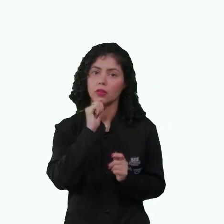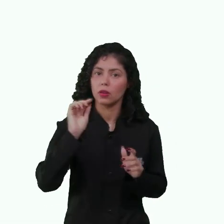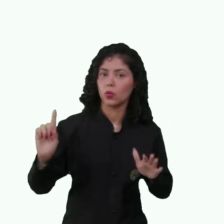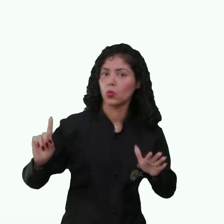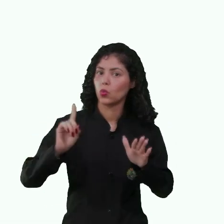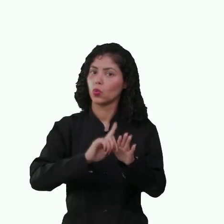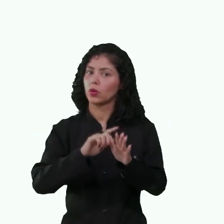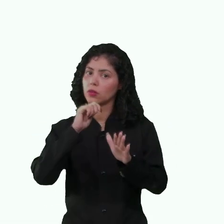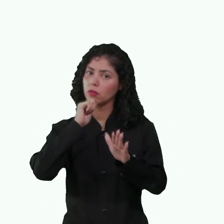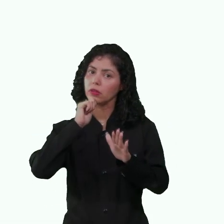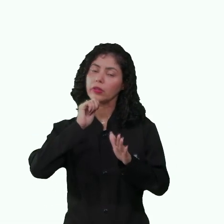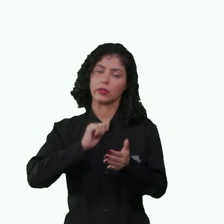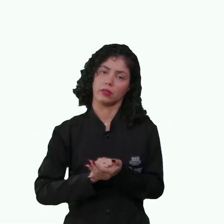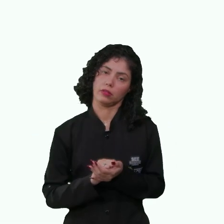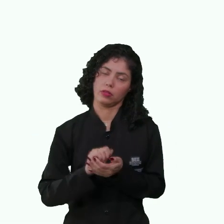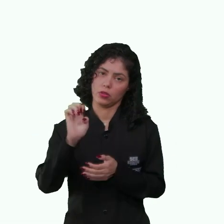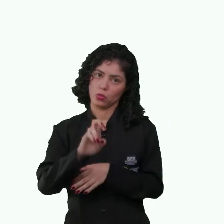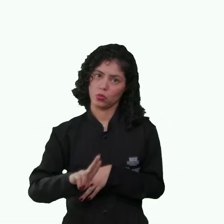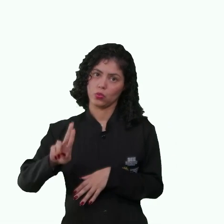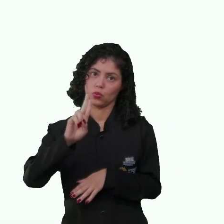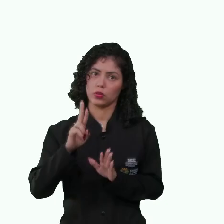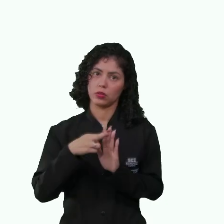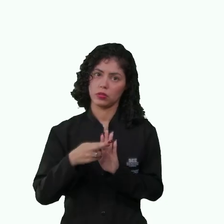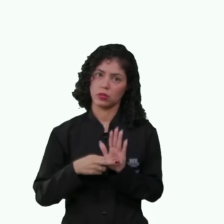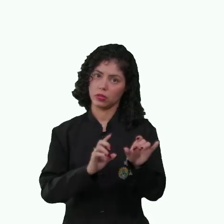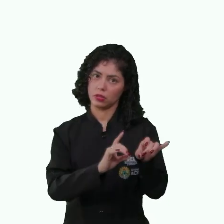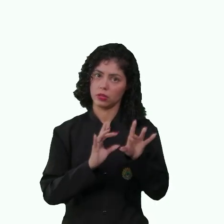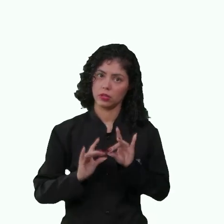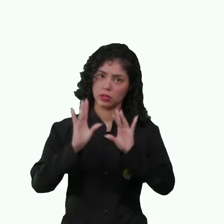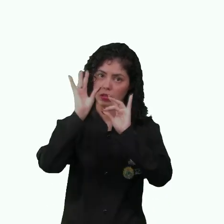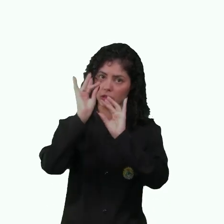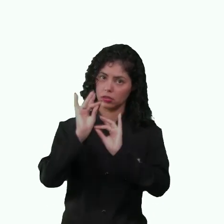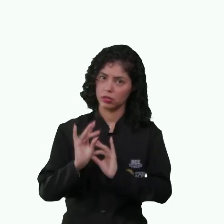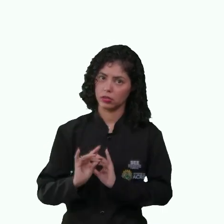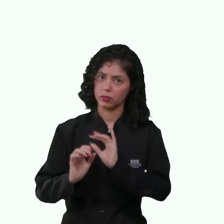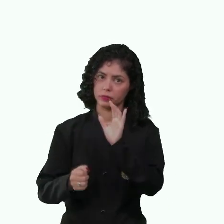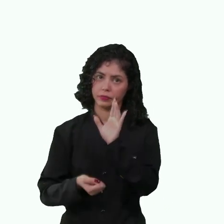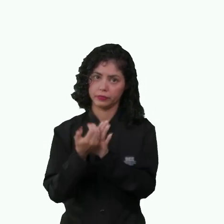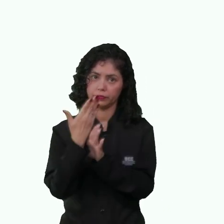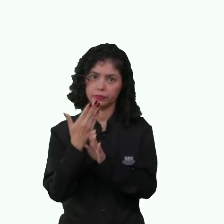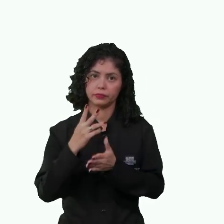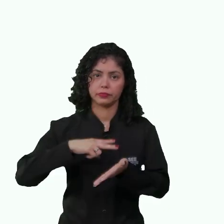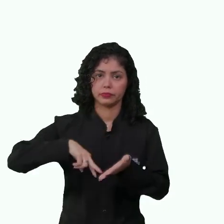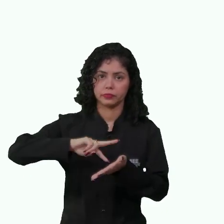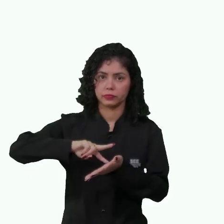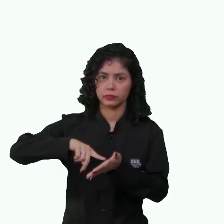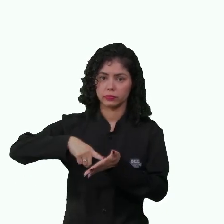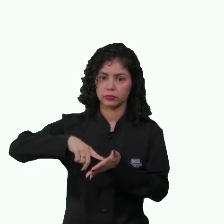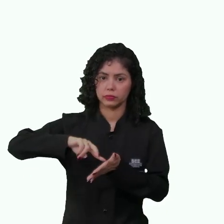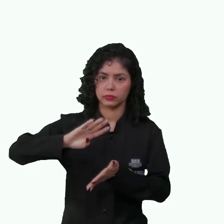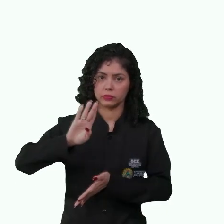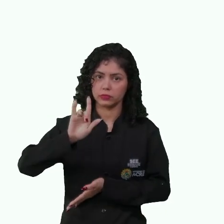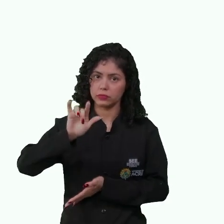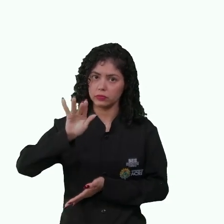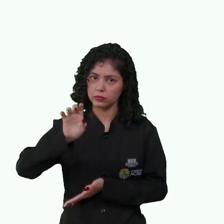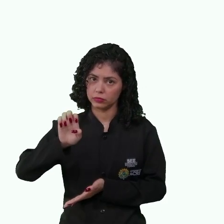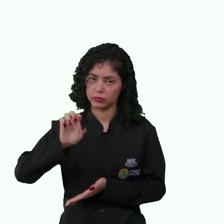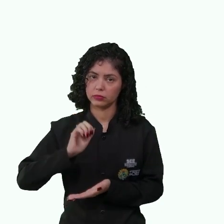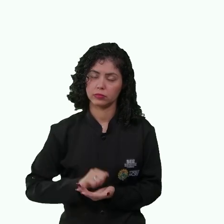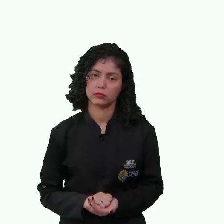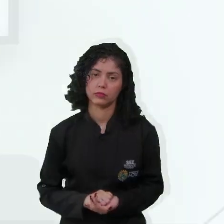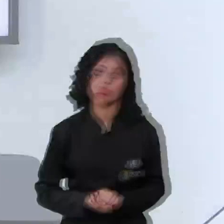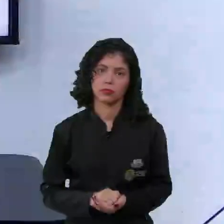Integrou com cortes europeias, com as normas e técnicas refinadas, dando origem ao balé como forma artística